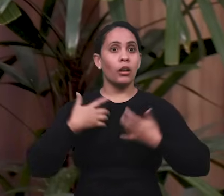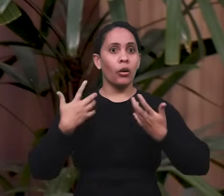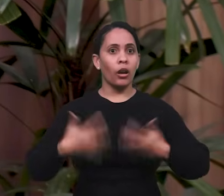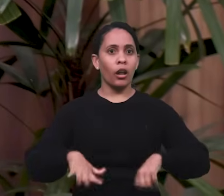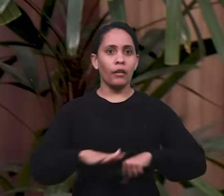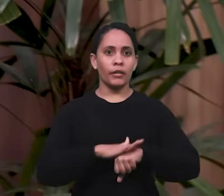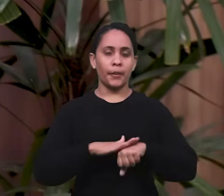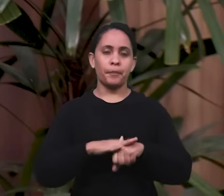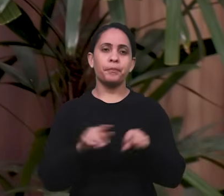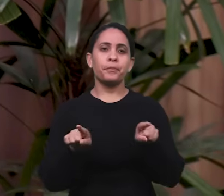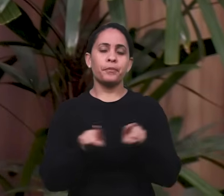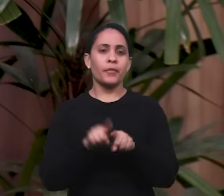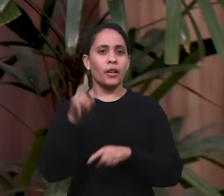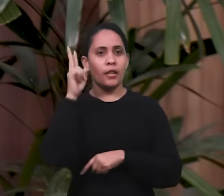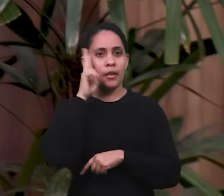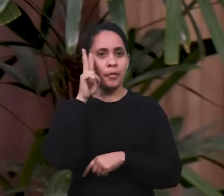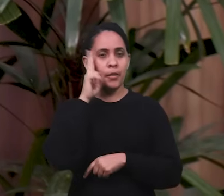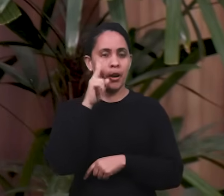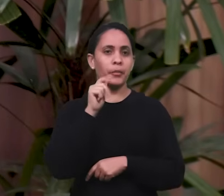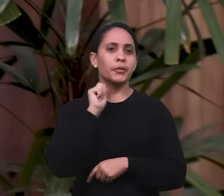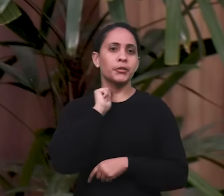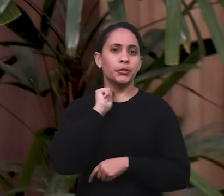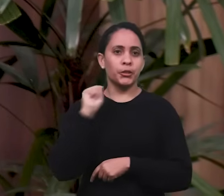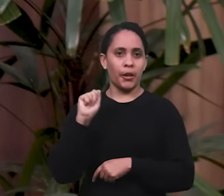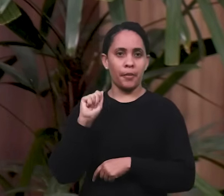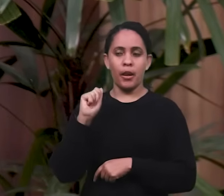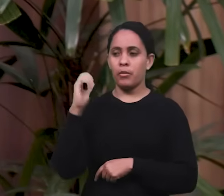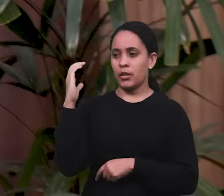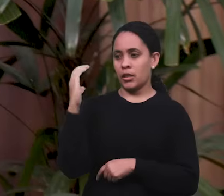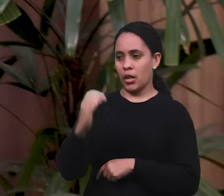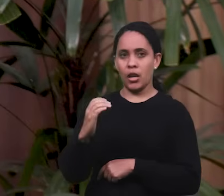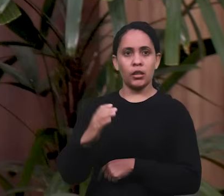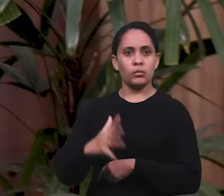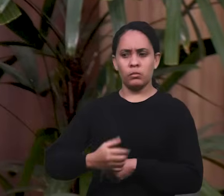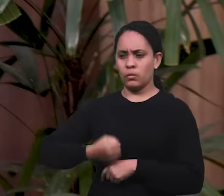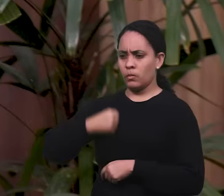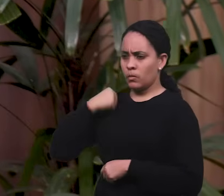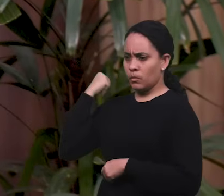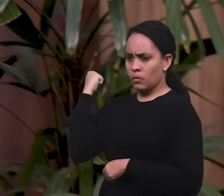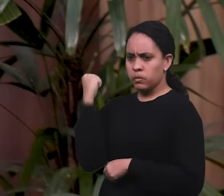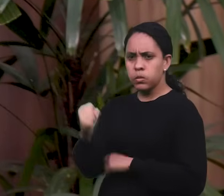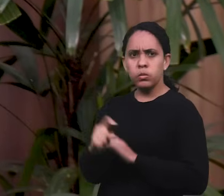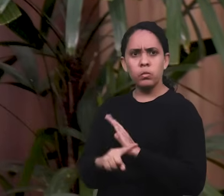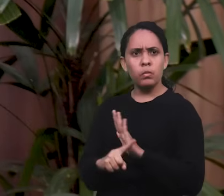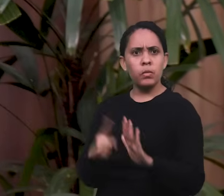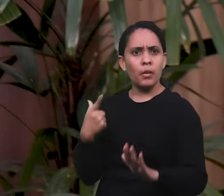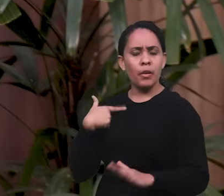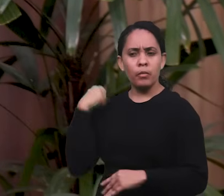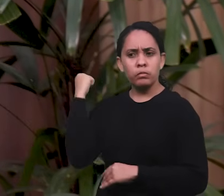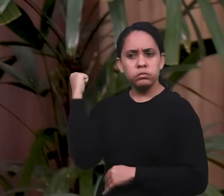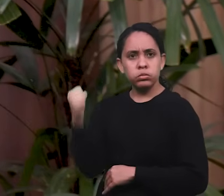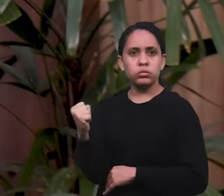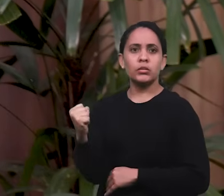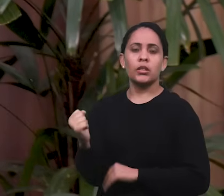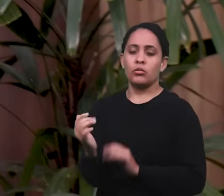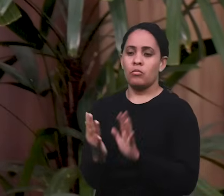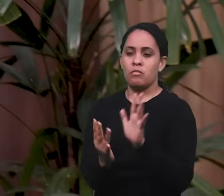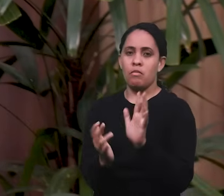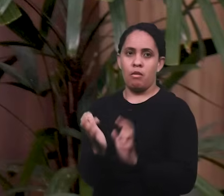como o de Abel e Caim. O primeiro homicídio na história da humanidade foi de um conflito entre